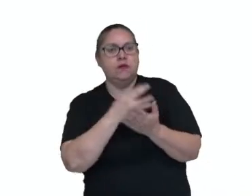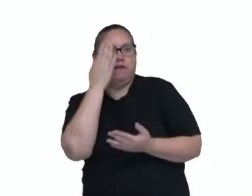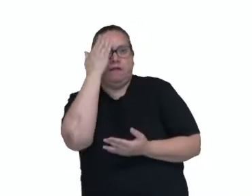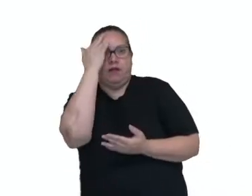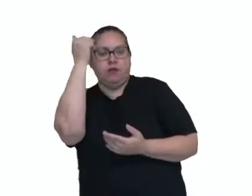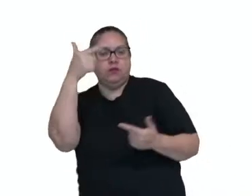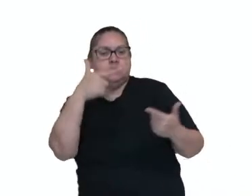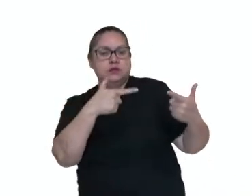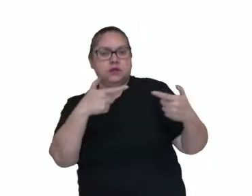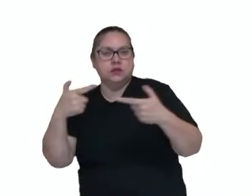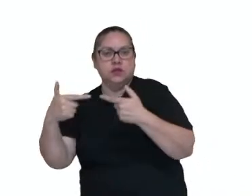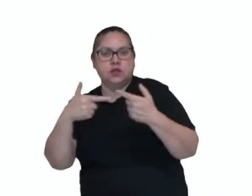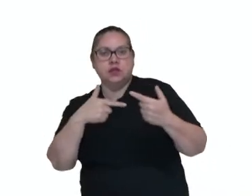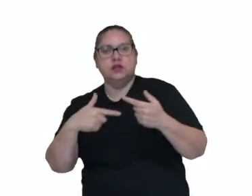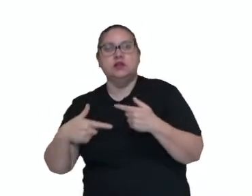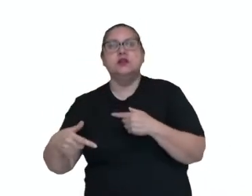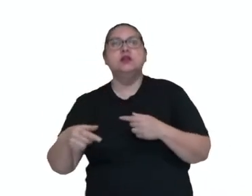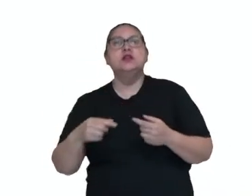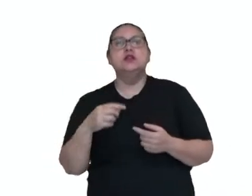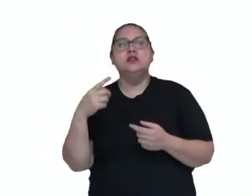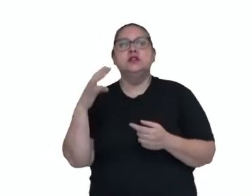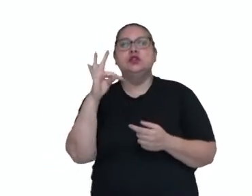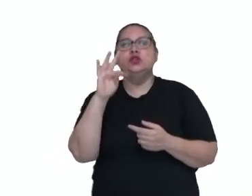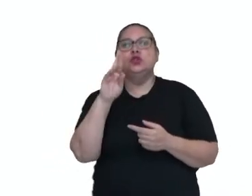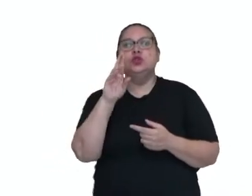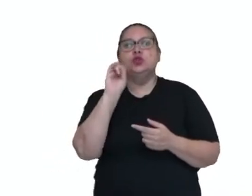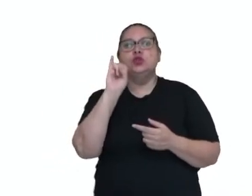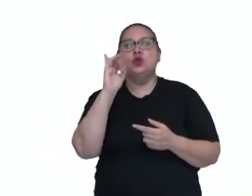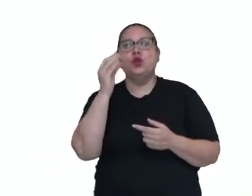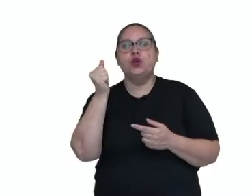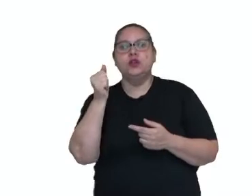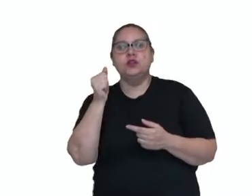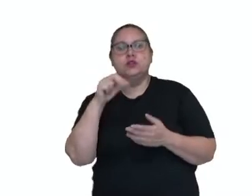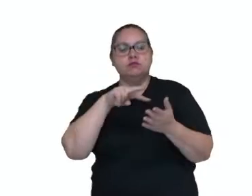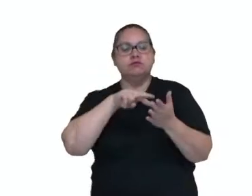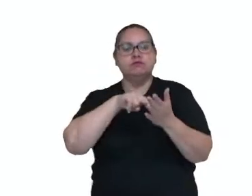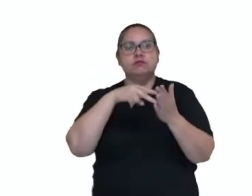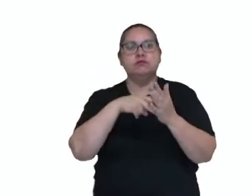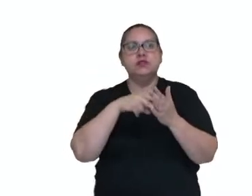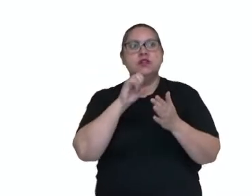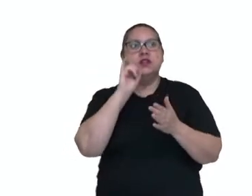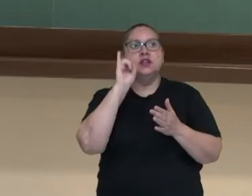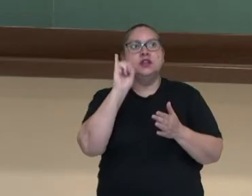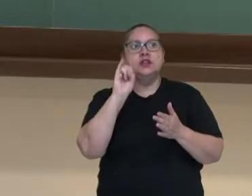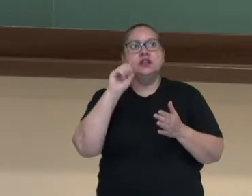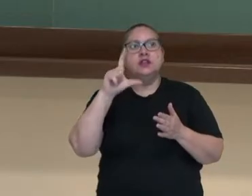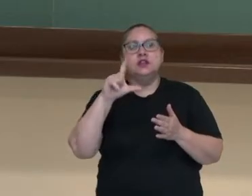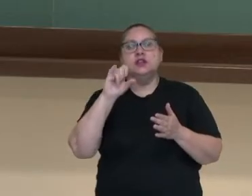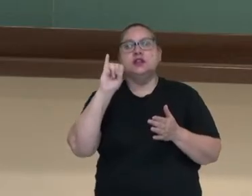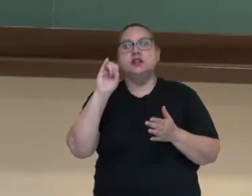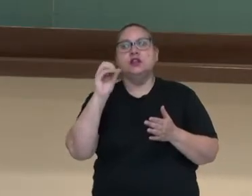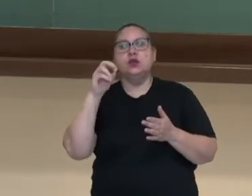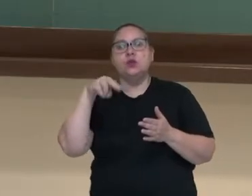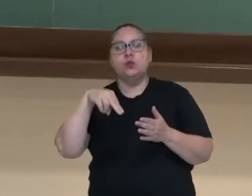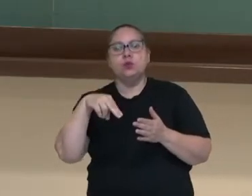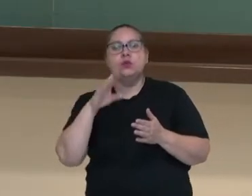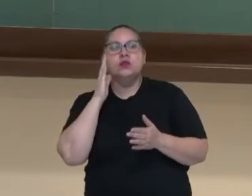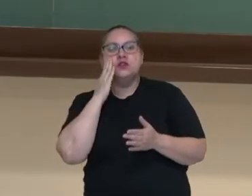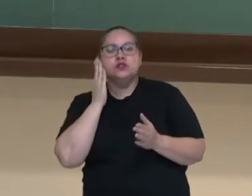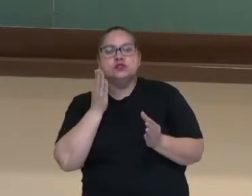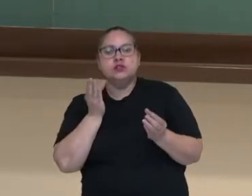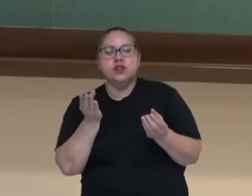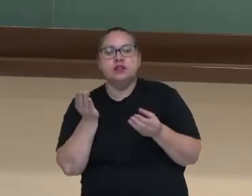famosíssima Guerra de Troia. Ilion significa Troia. Então, agora você já se viu na cena